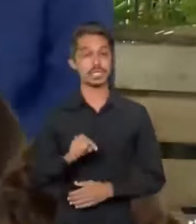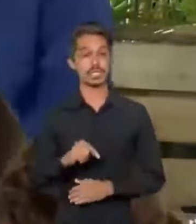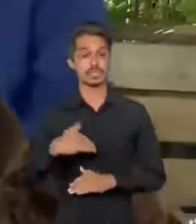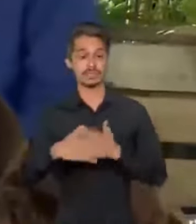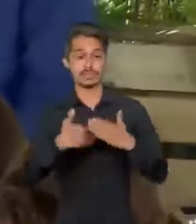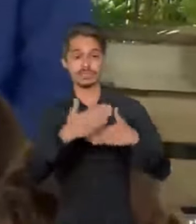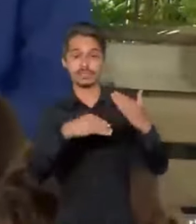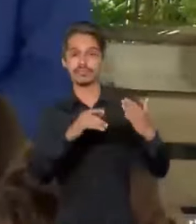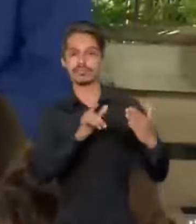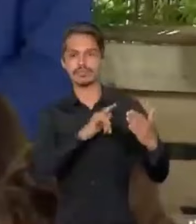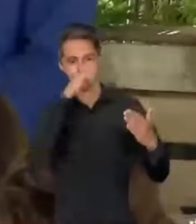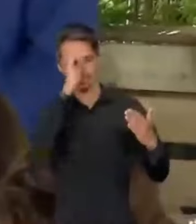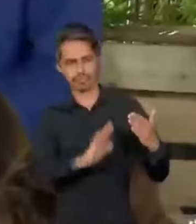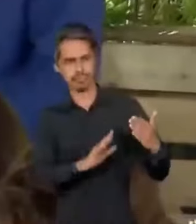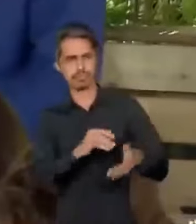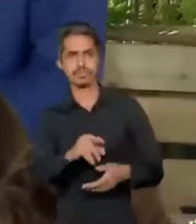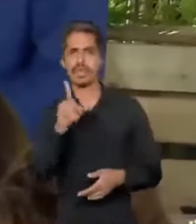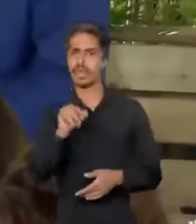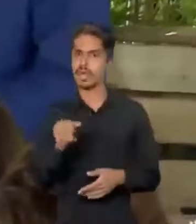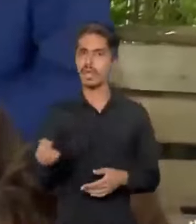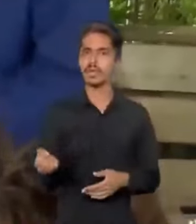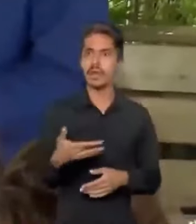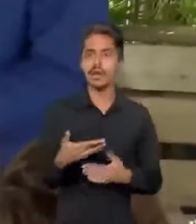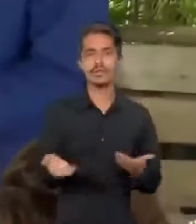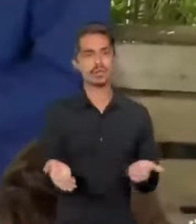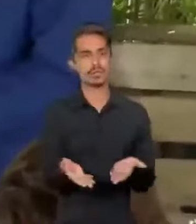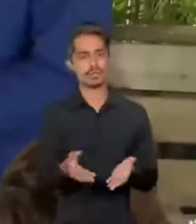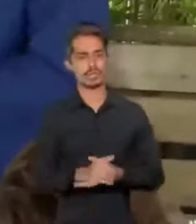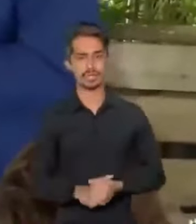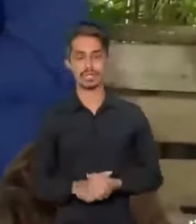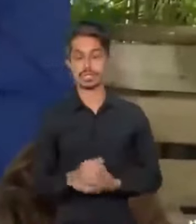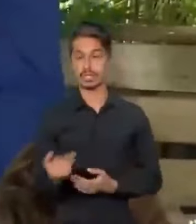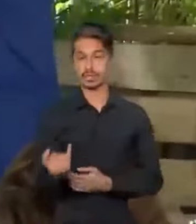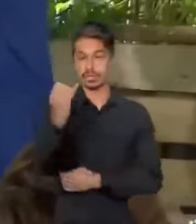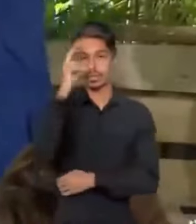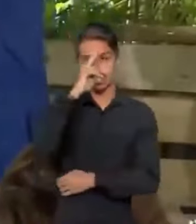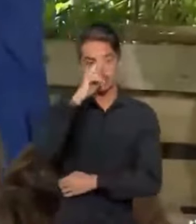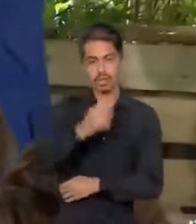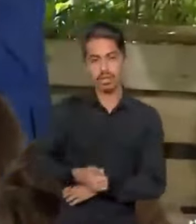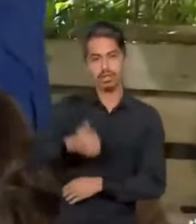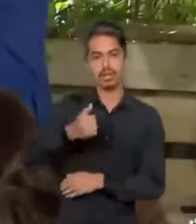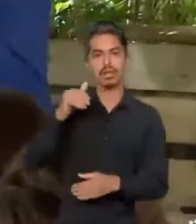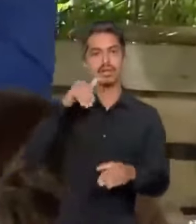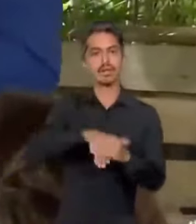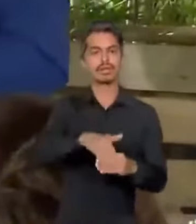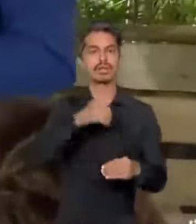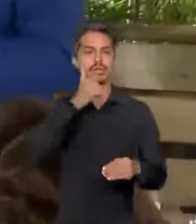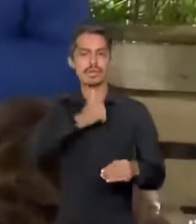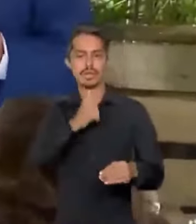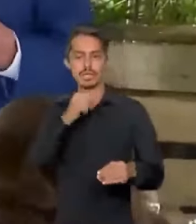está tendo no Brasil, ela é muito nova. É importante lembrar que o primeiro voto de mulher no Brasil se deu